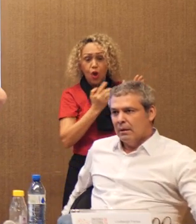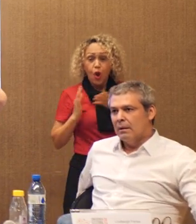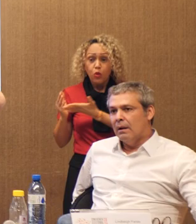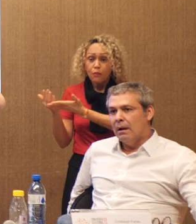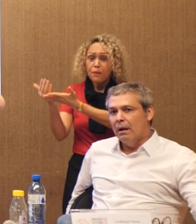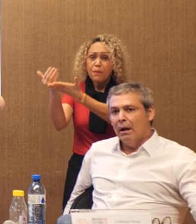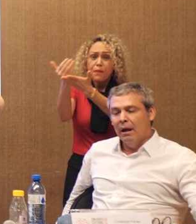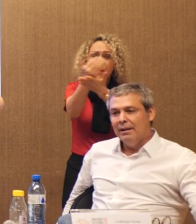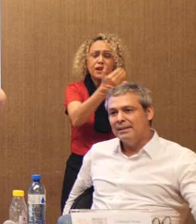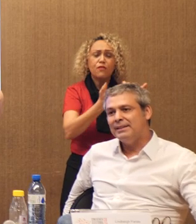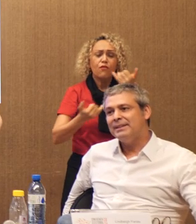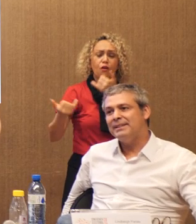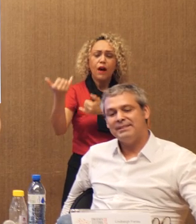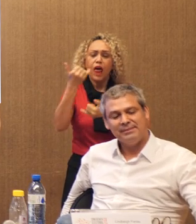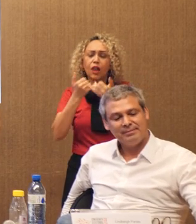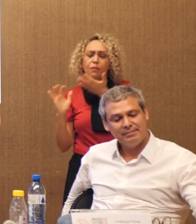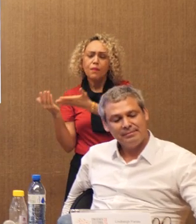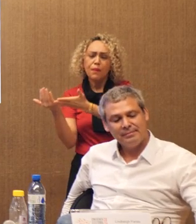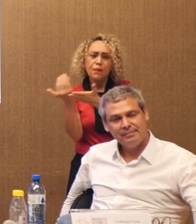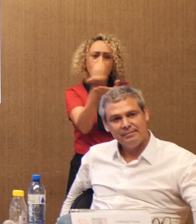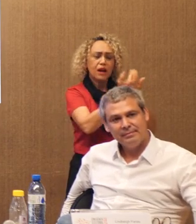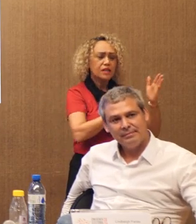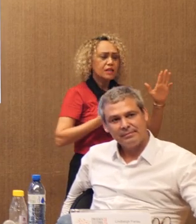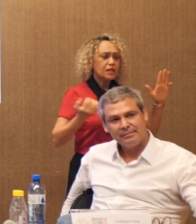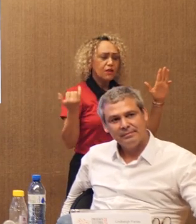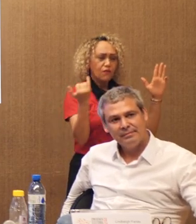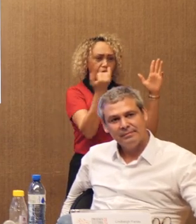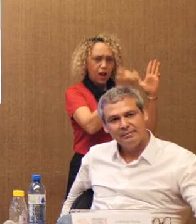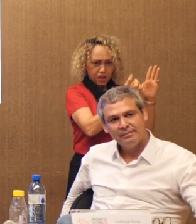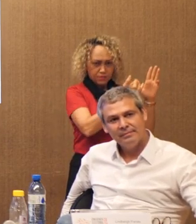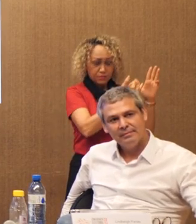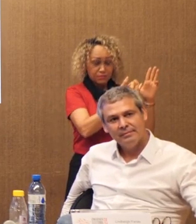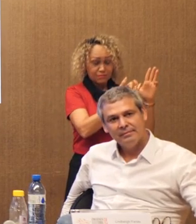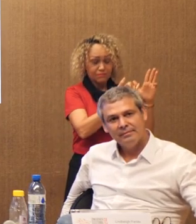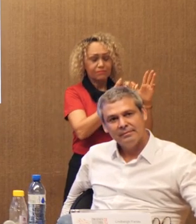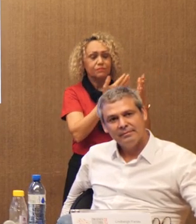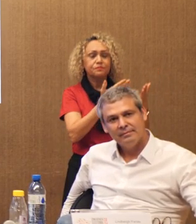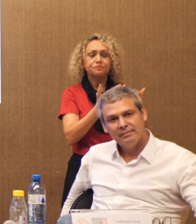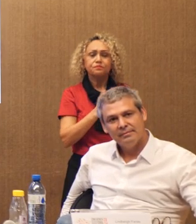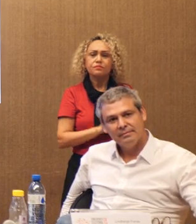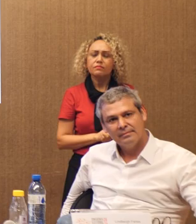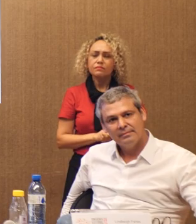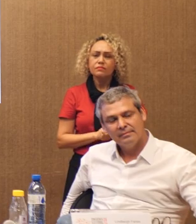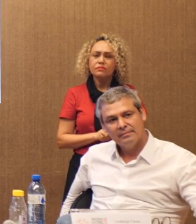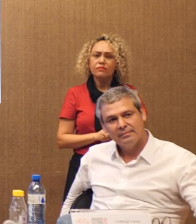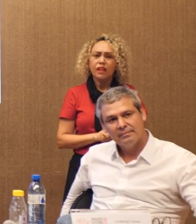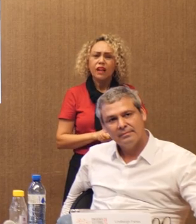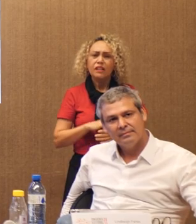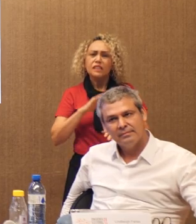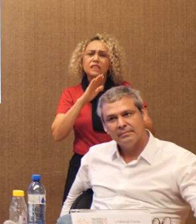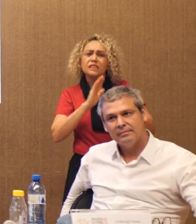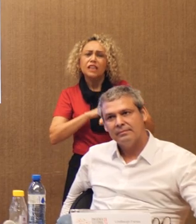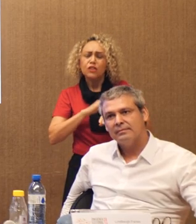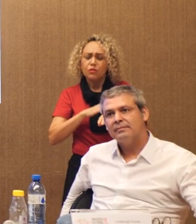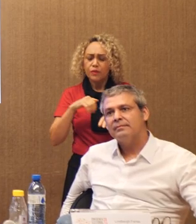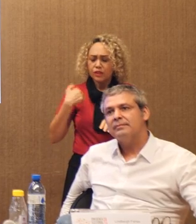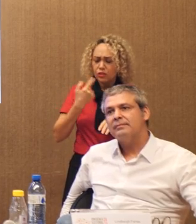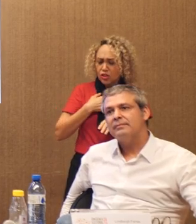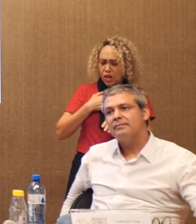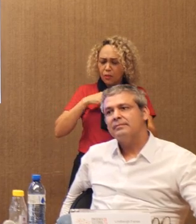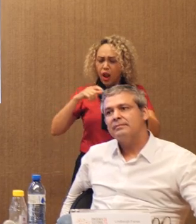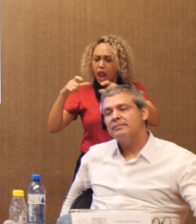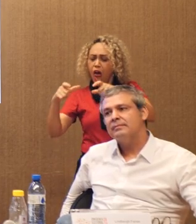trabalho político de base. Aquele que nós estaremos realizando desde o momento da análise do